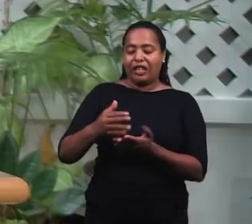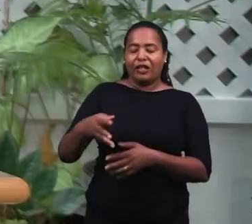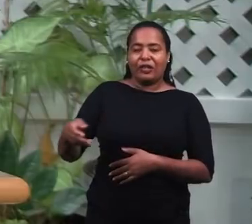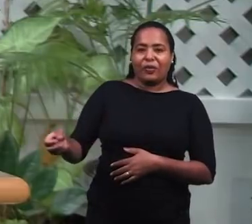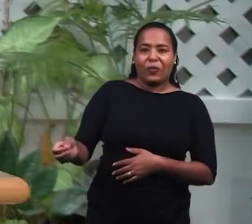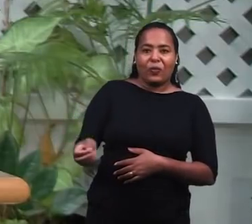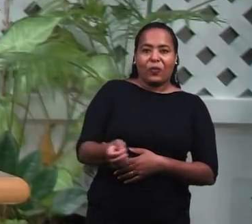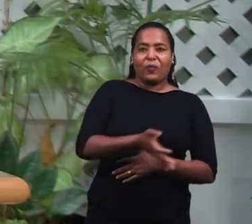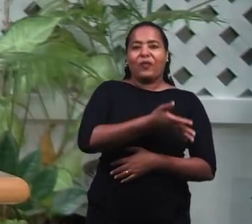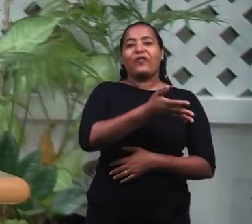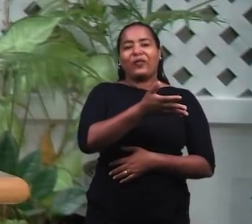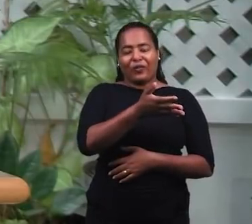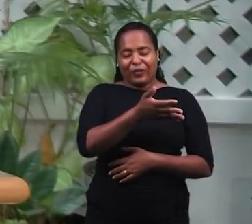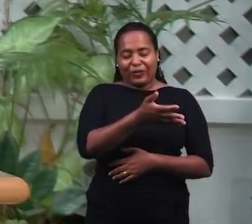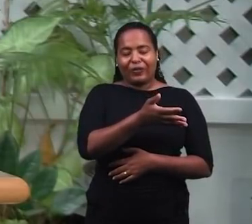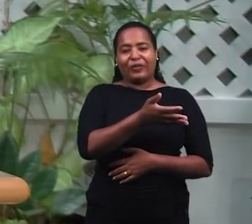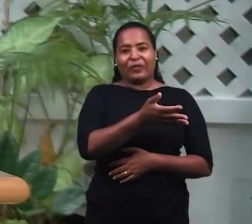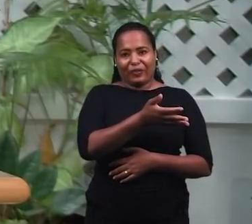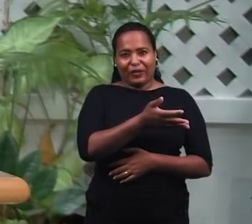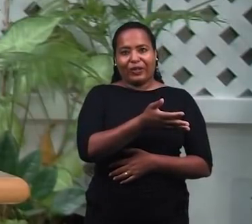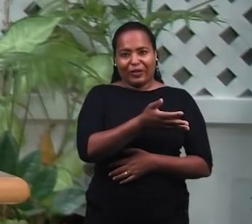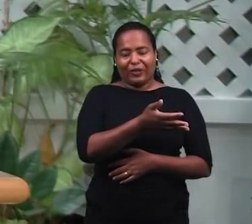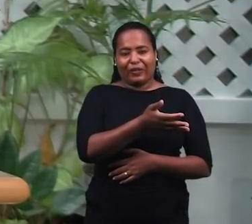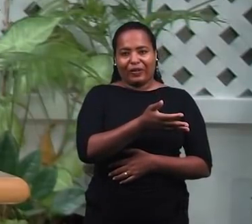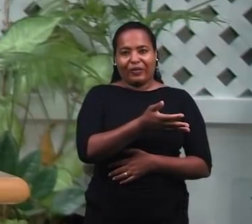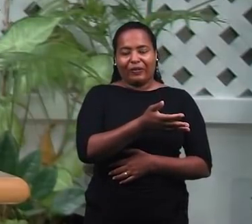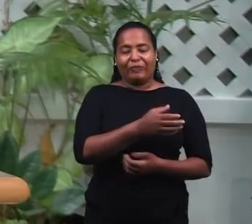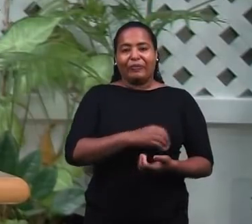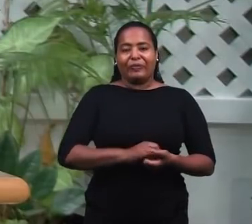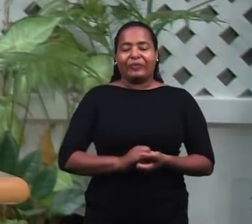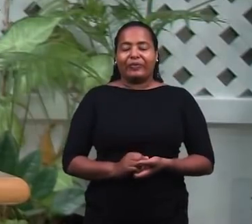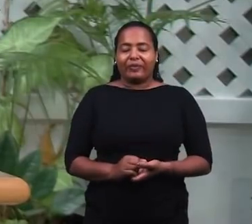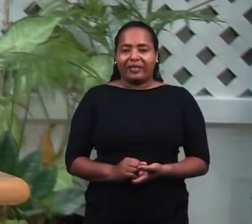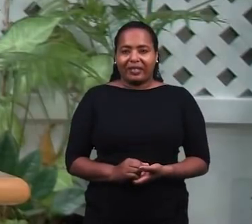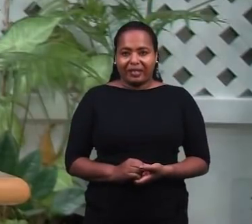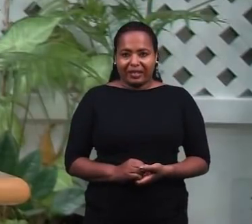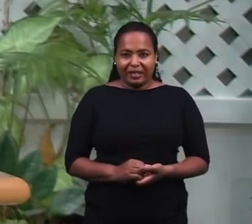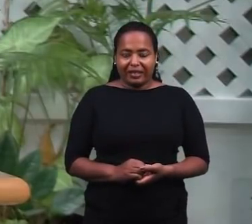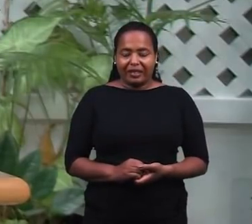vida nova que está